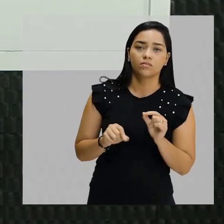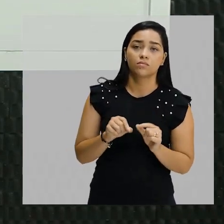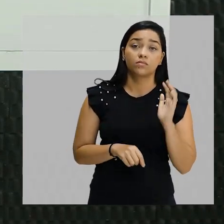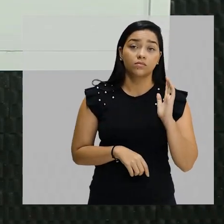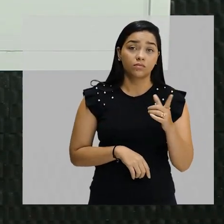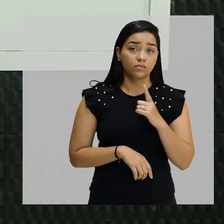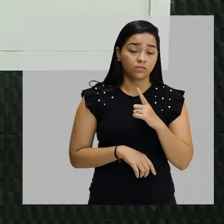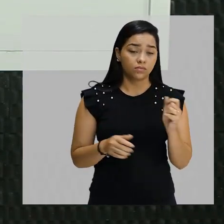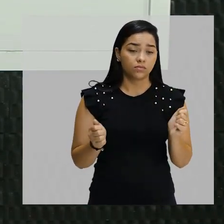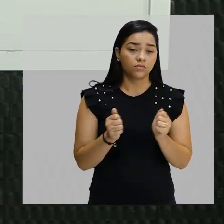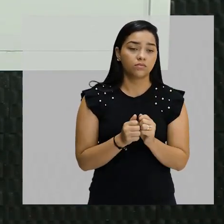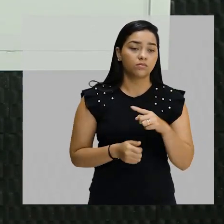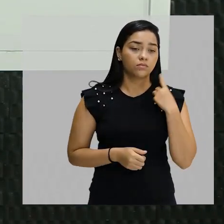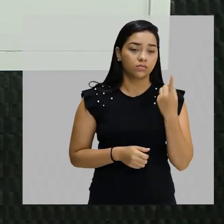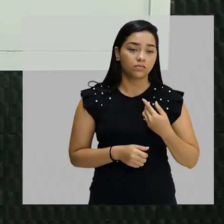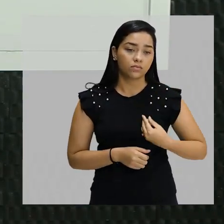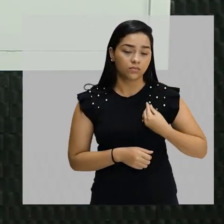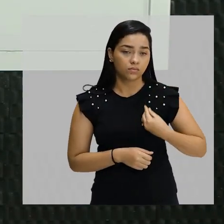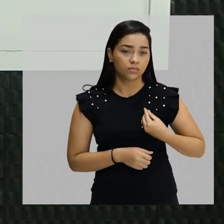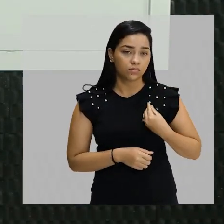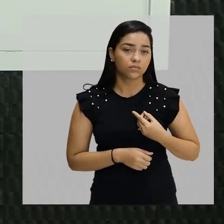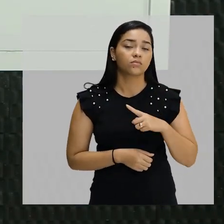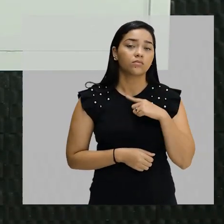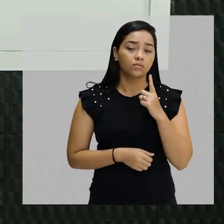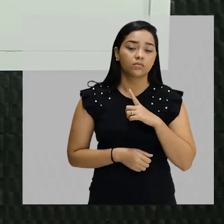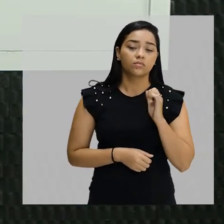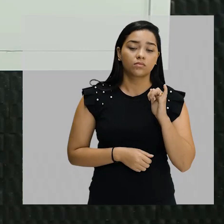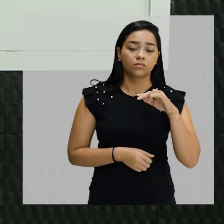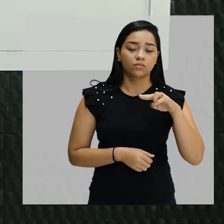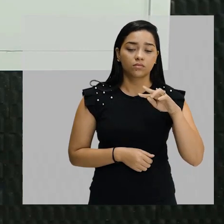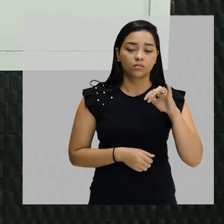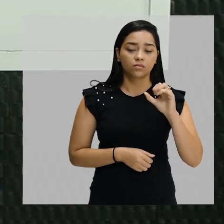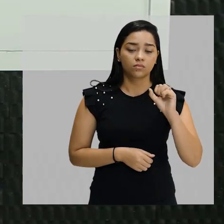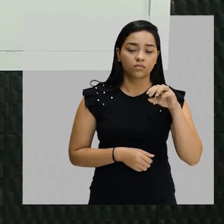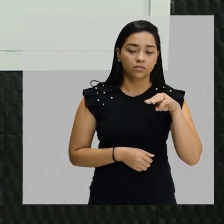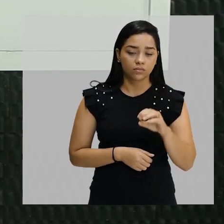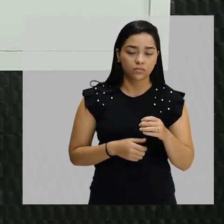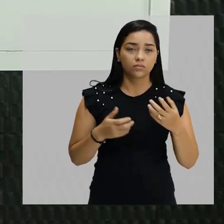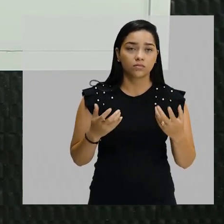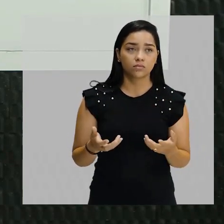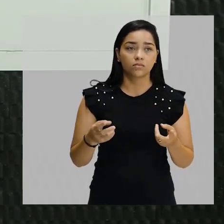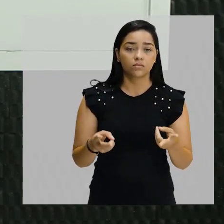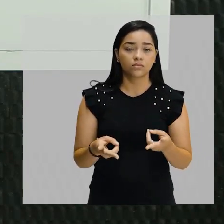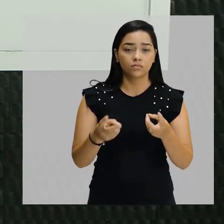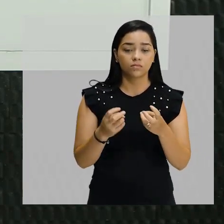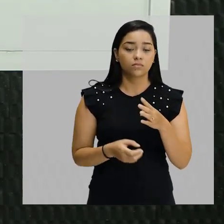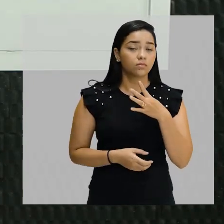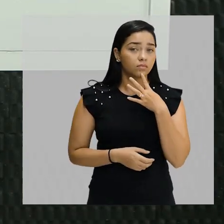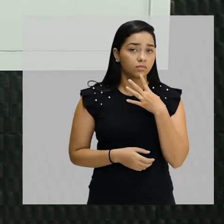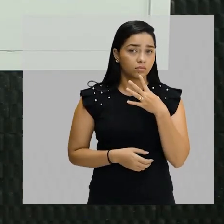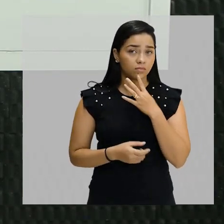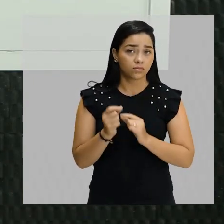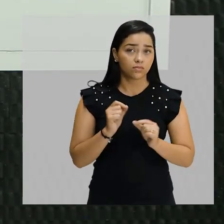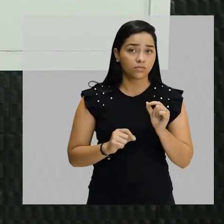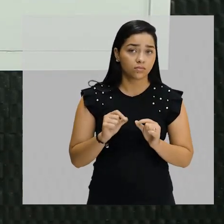já está conosco presente na consciência aí nós temos inatismo certo Então veja só o conhecimento quando